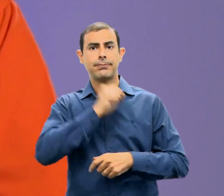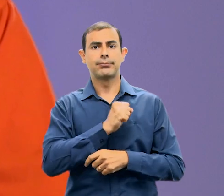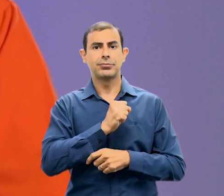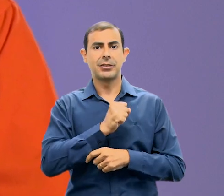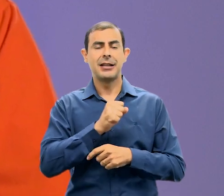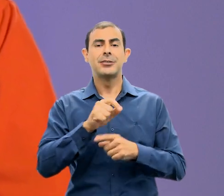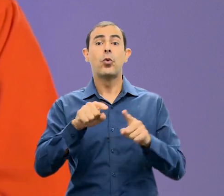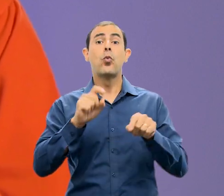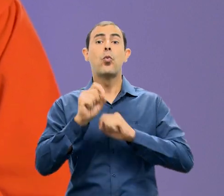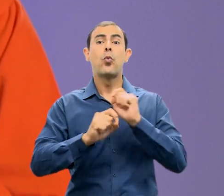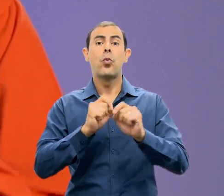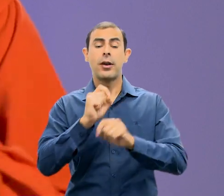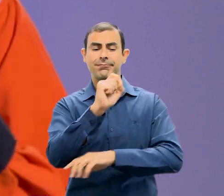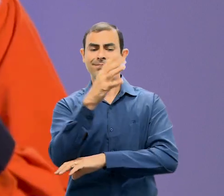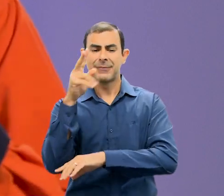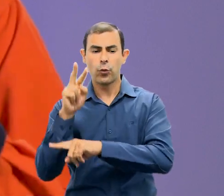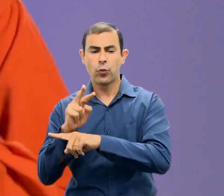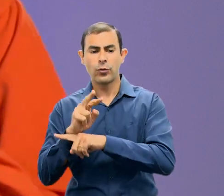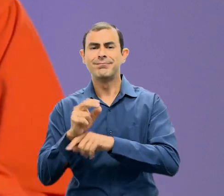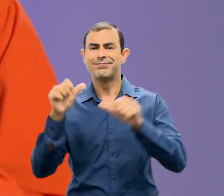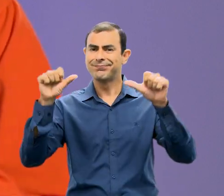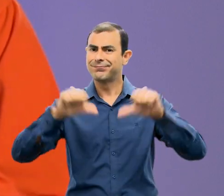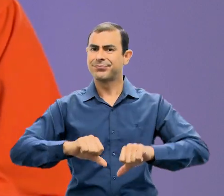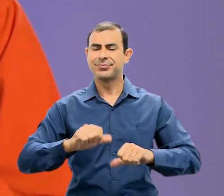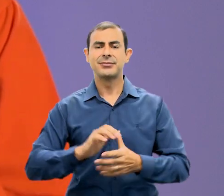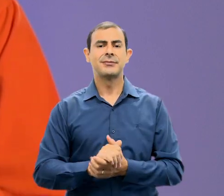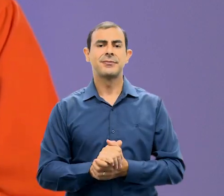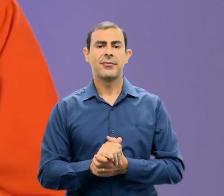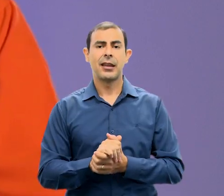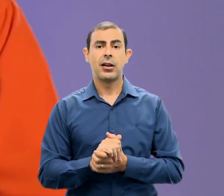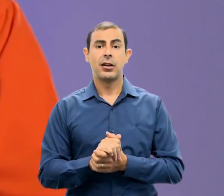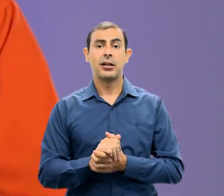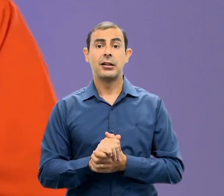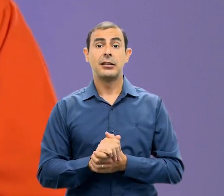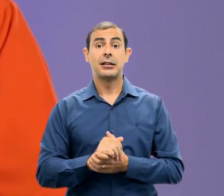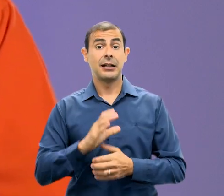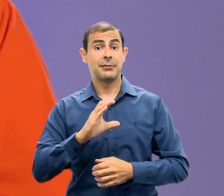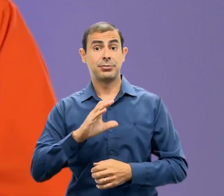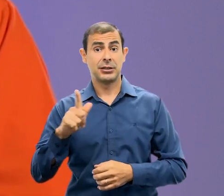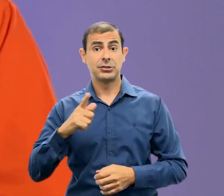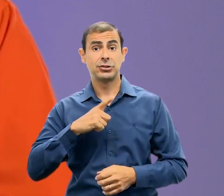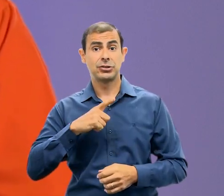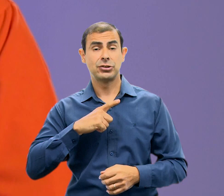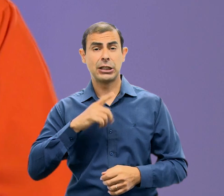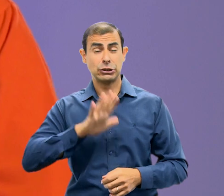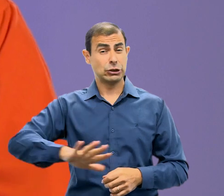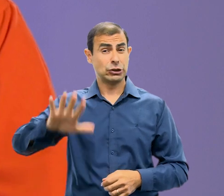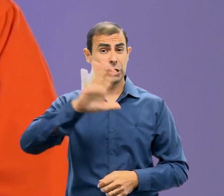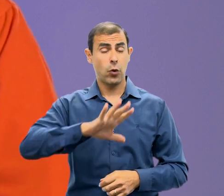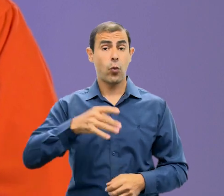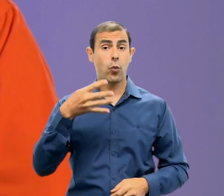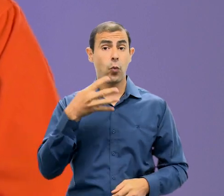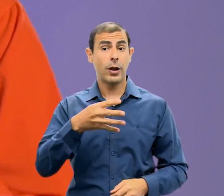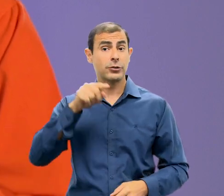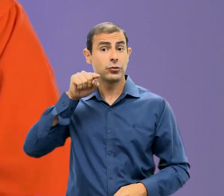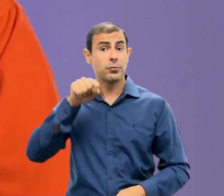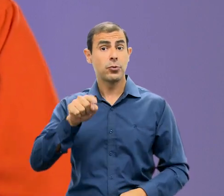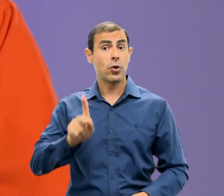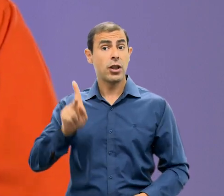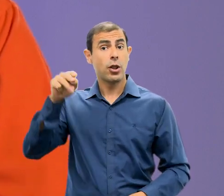bastante grave no Noroeste. No número geral, em Campo Grande, nós temos 4.000 quilômetros de ruas, sendo que desses